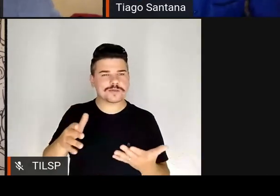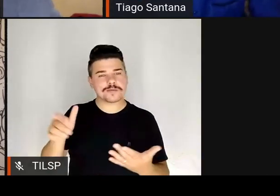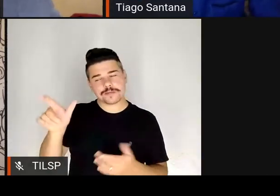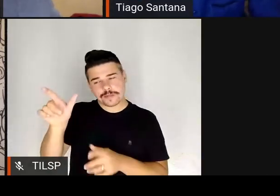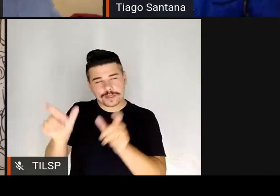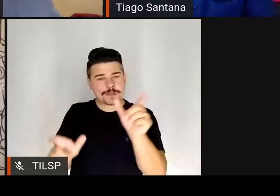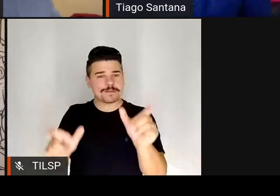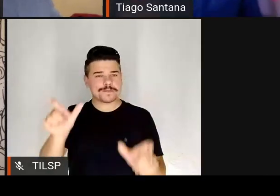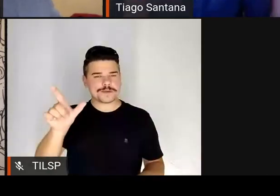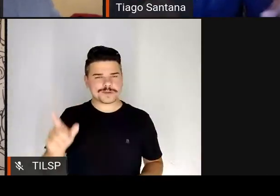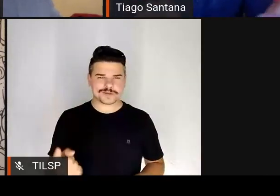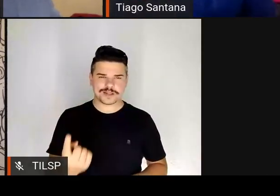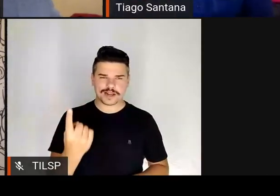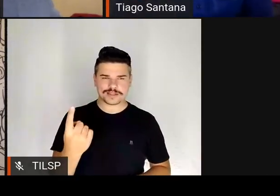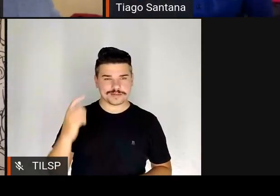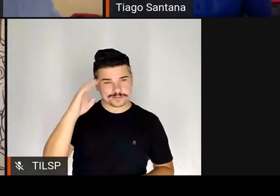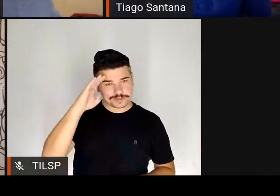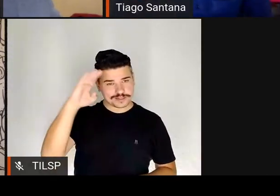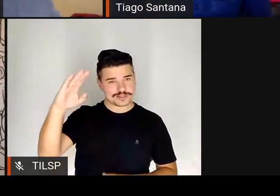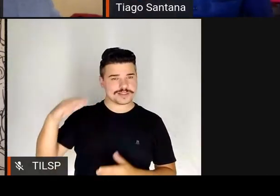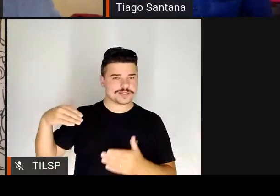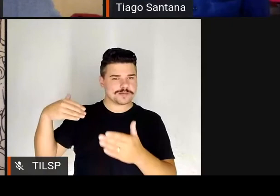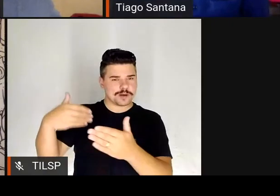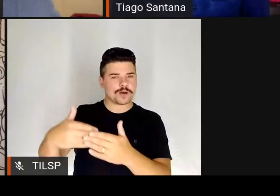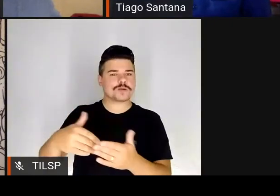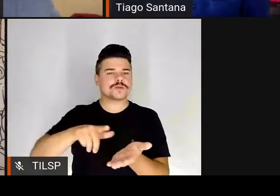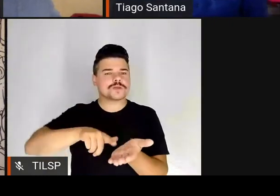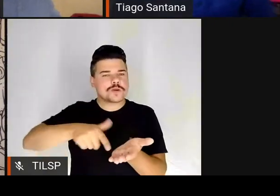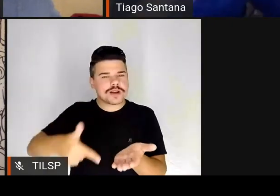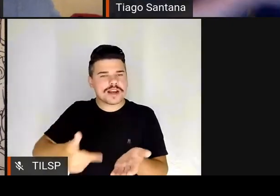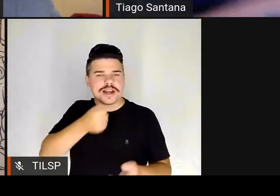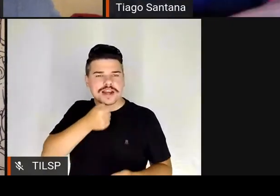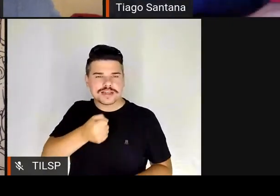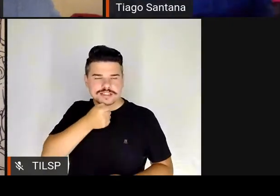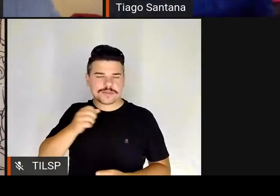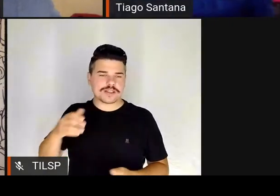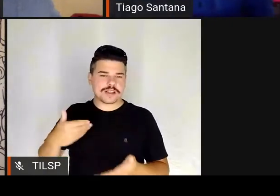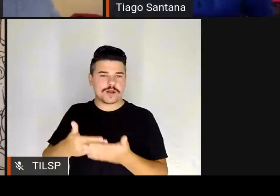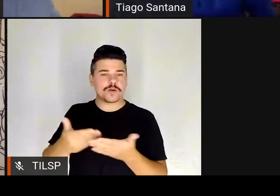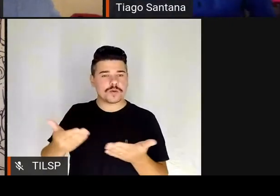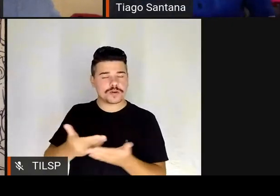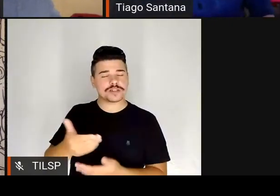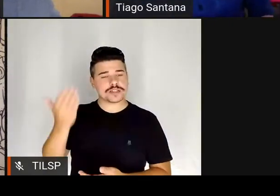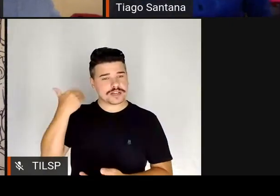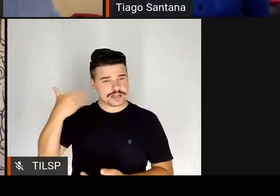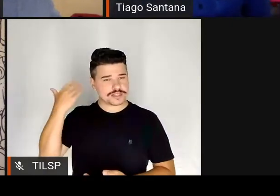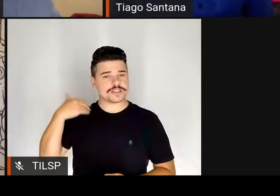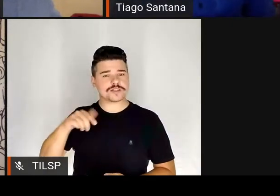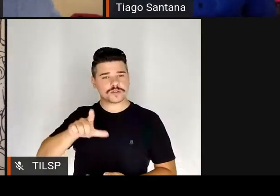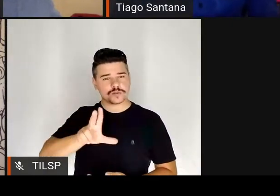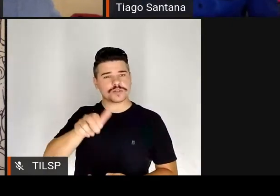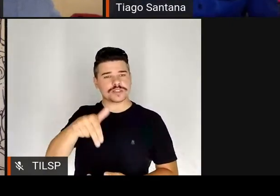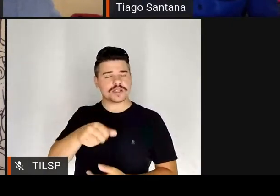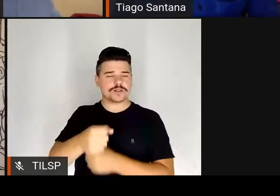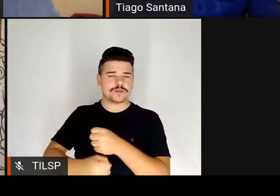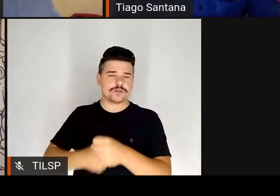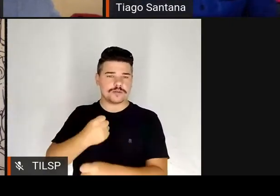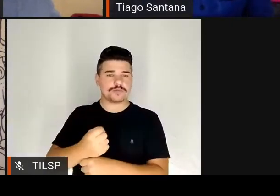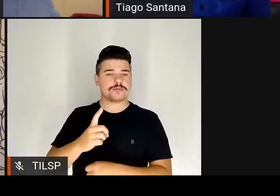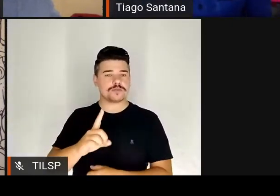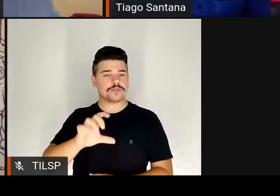essencial no jornalismo produzido hoje, tá? Assim como ele foi nos anos 50.